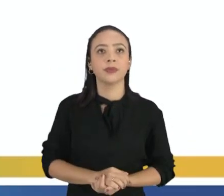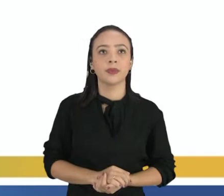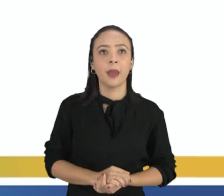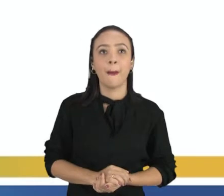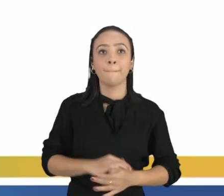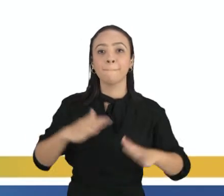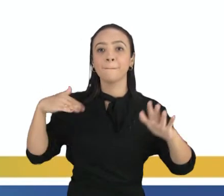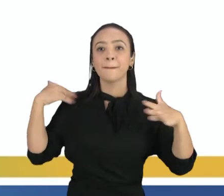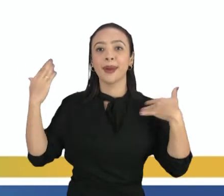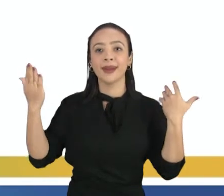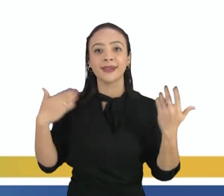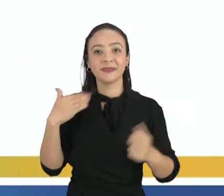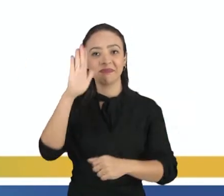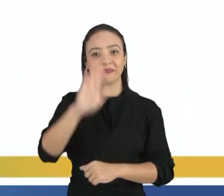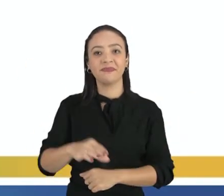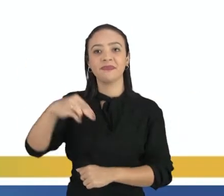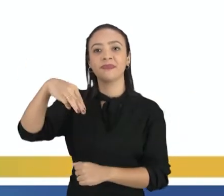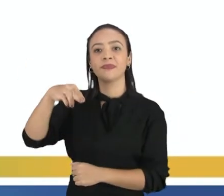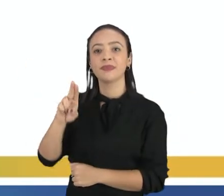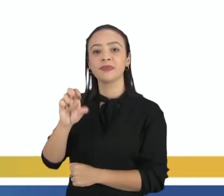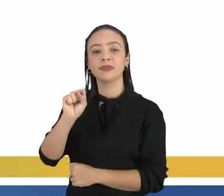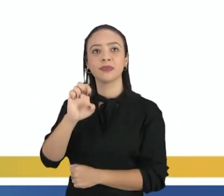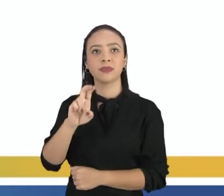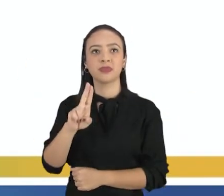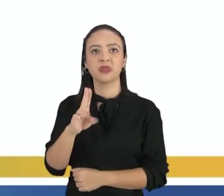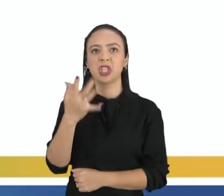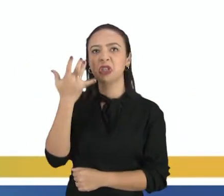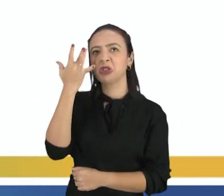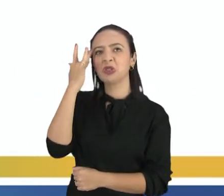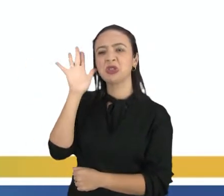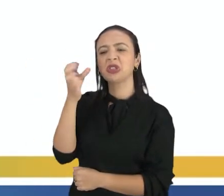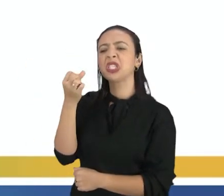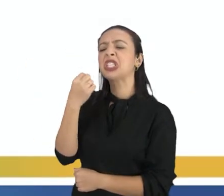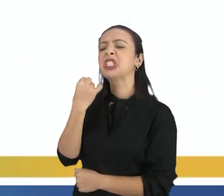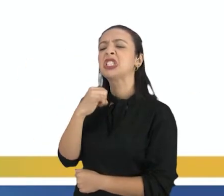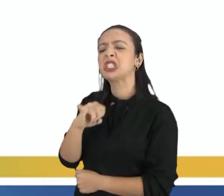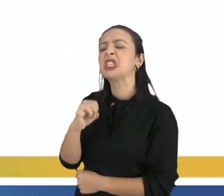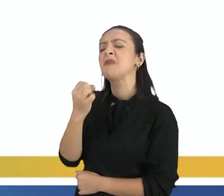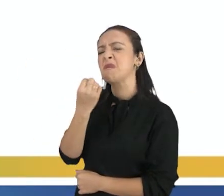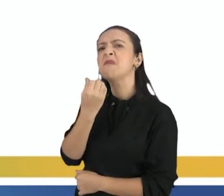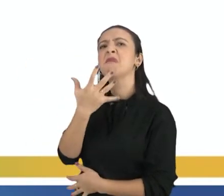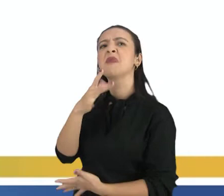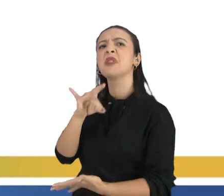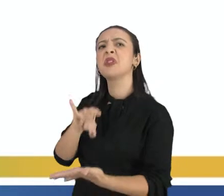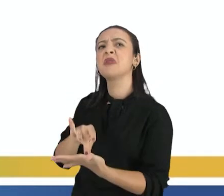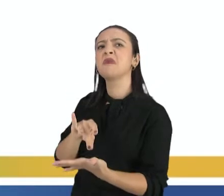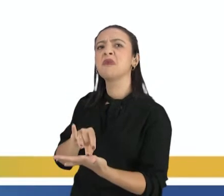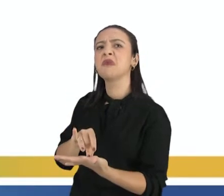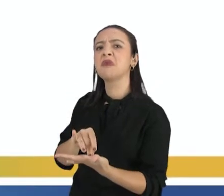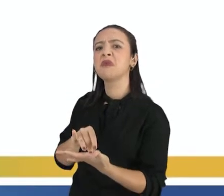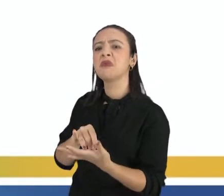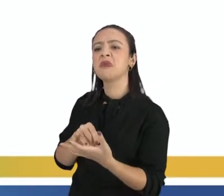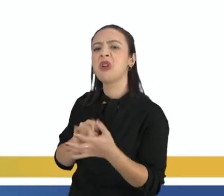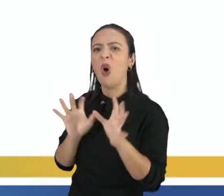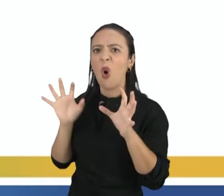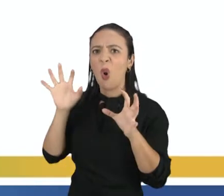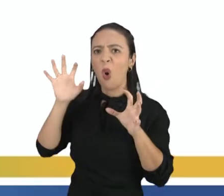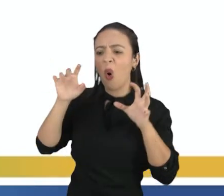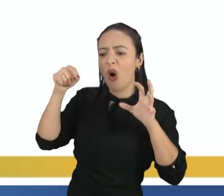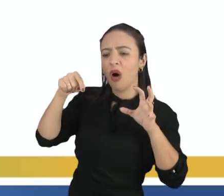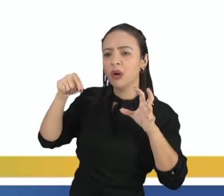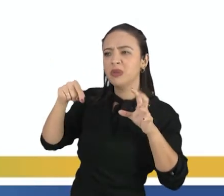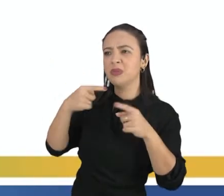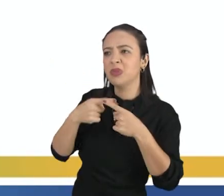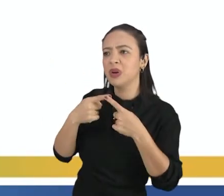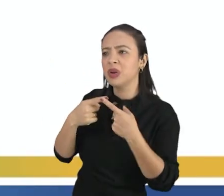Vamos fazer essa leitura. Não sei se foi uma boa trazer o Rex. Ele se